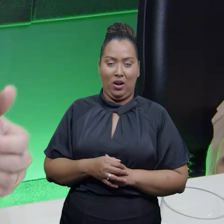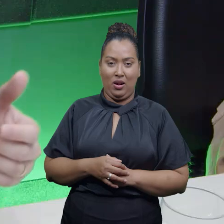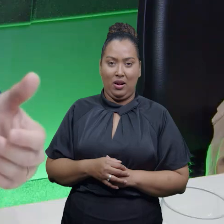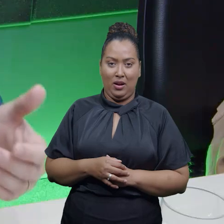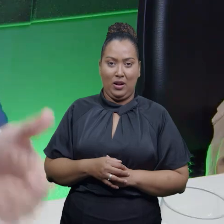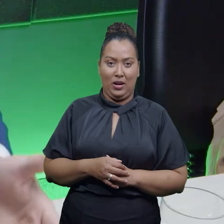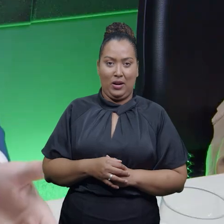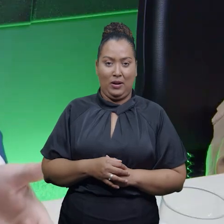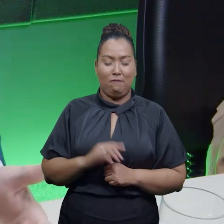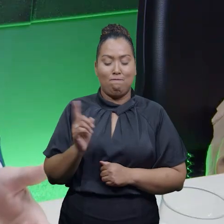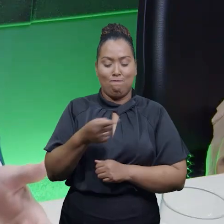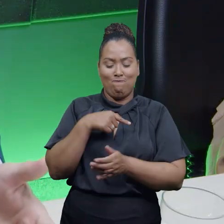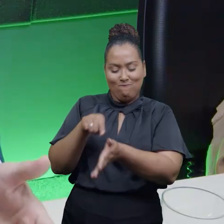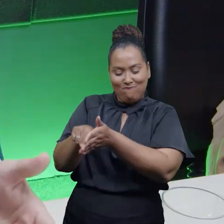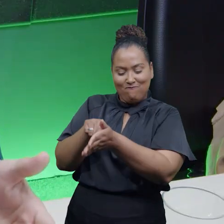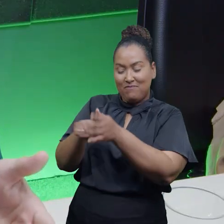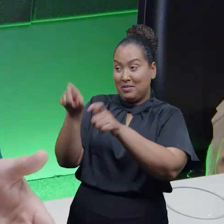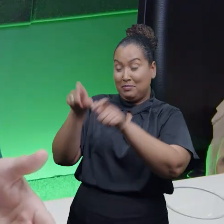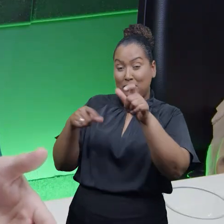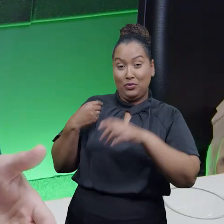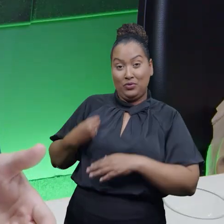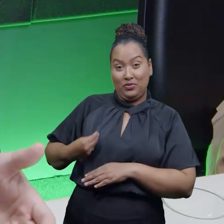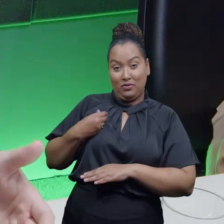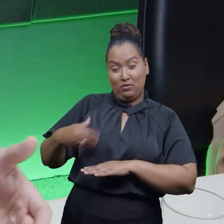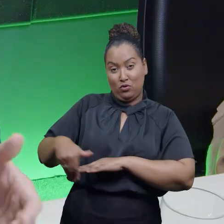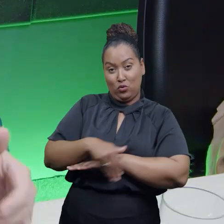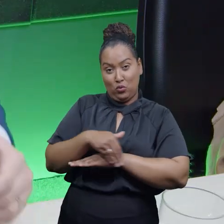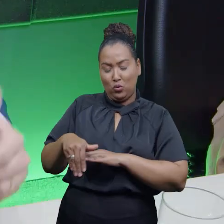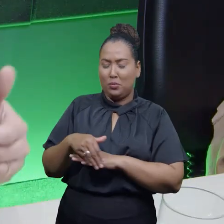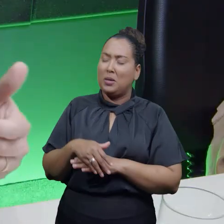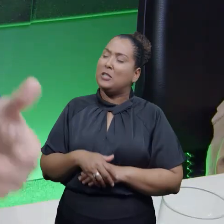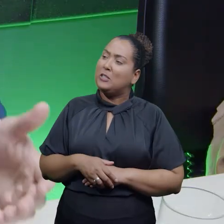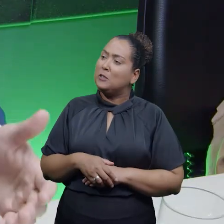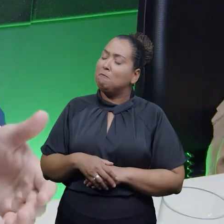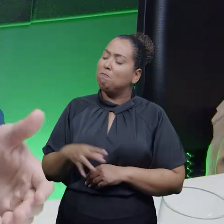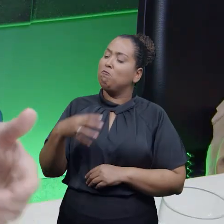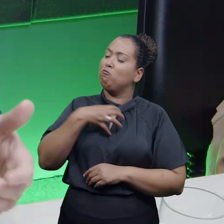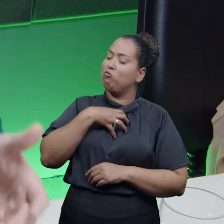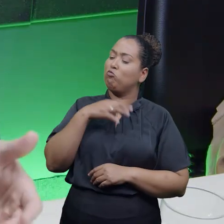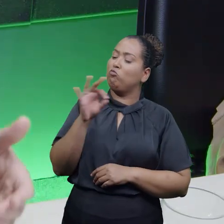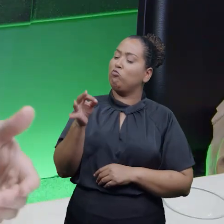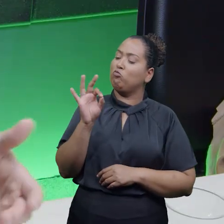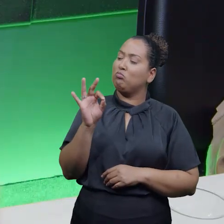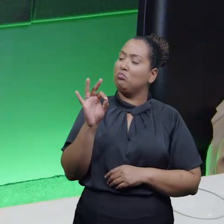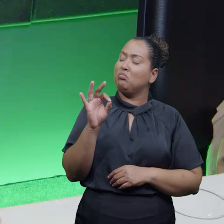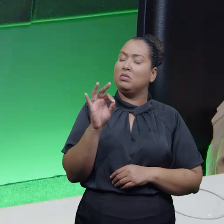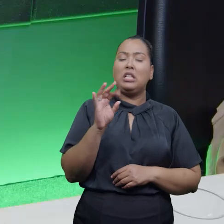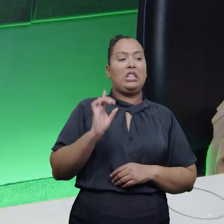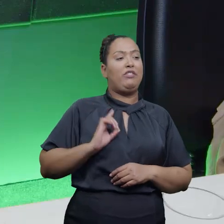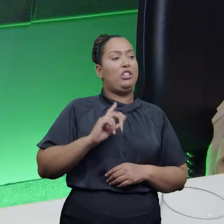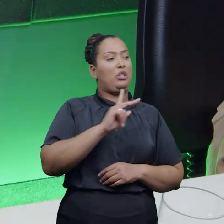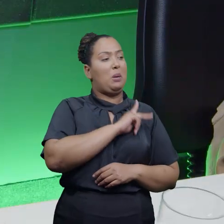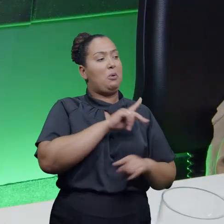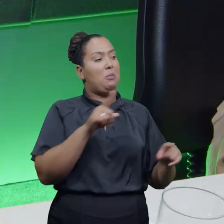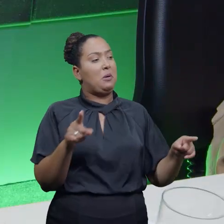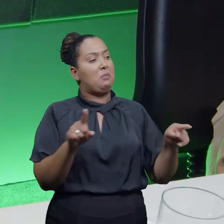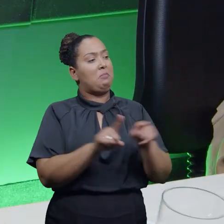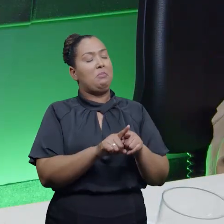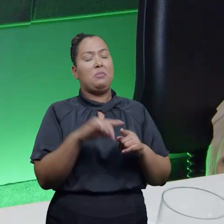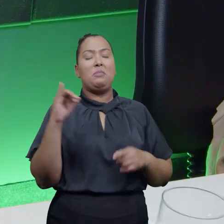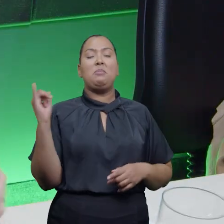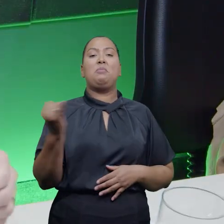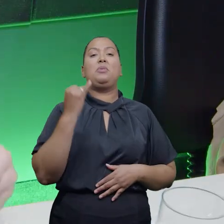encontramos na temática da população em situação de rua e nessa oportunidade muito importante de parceria com a